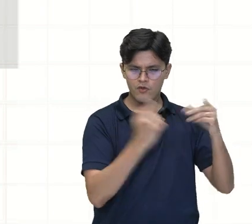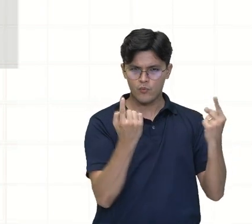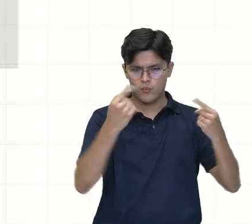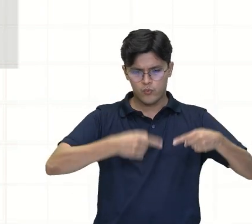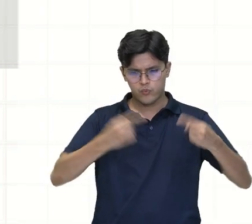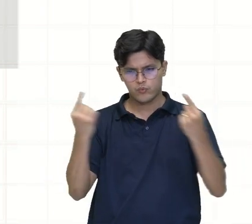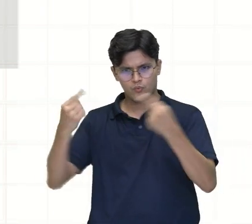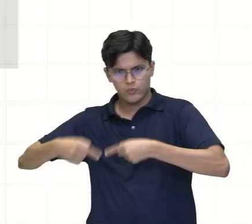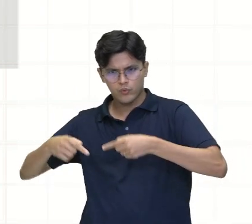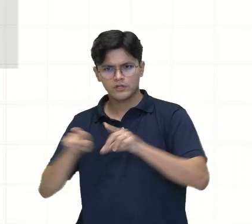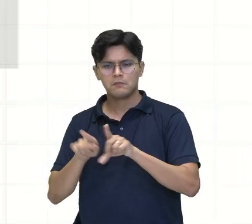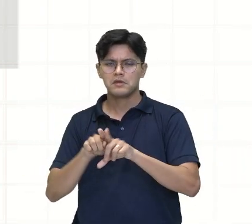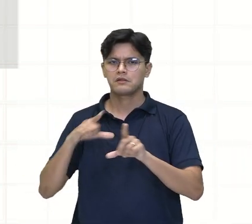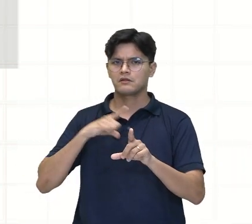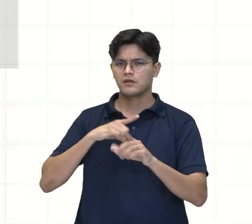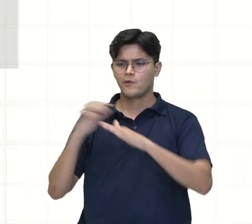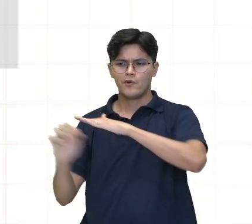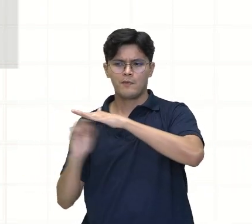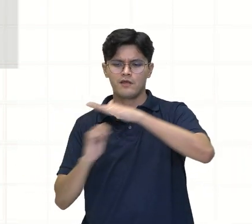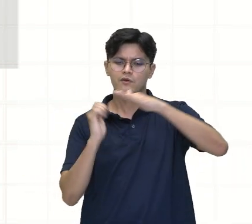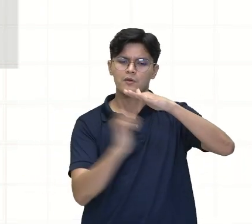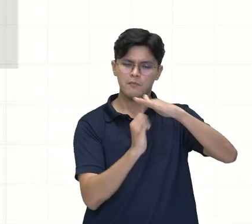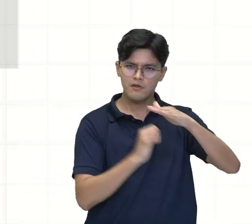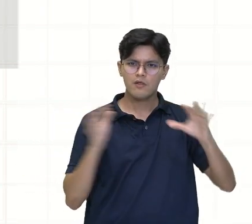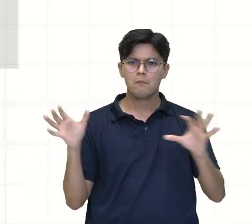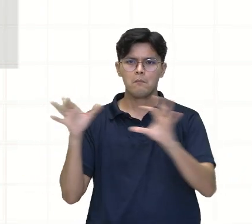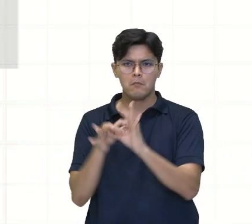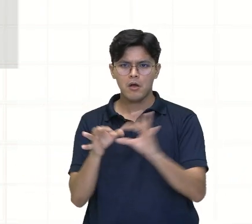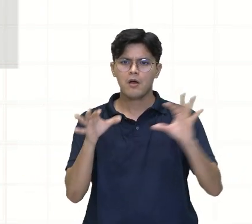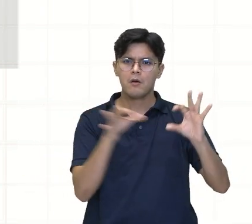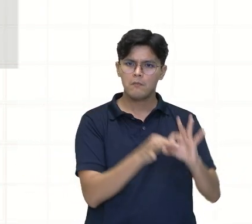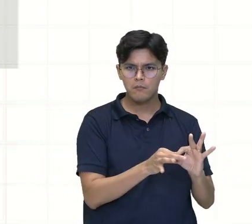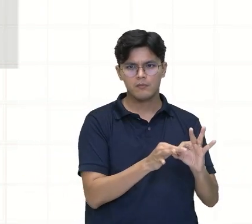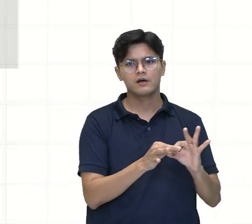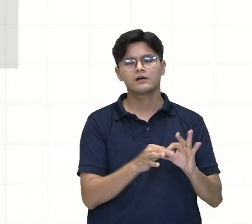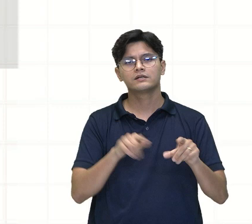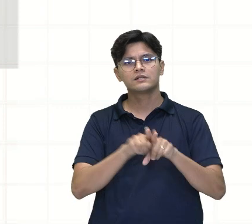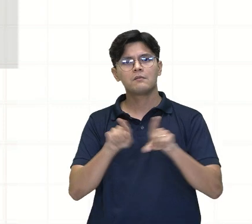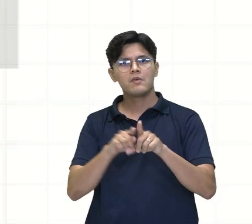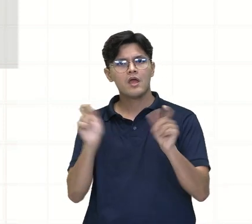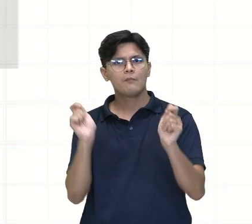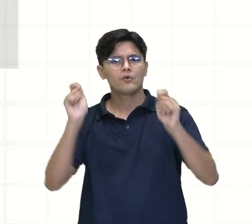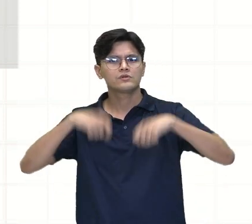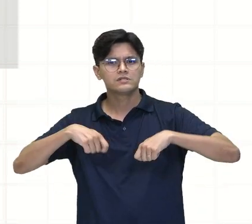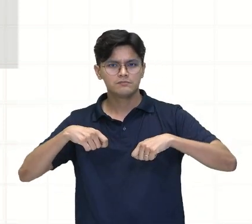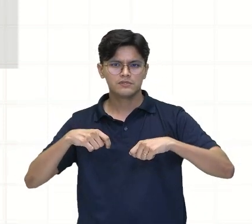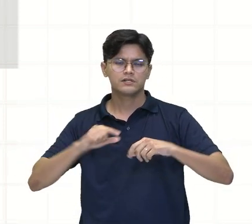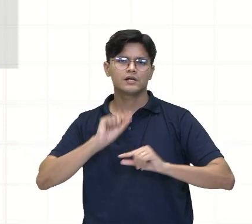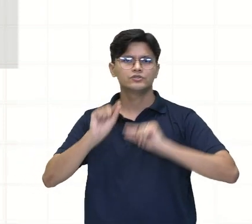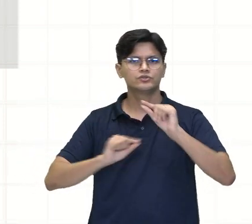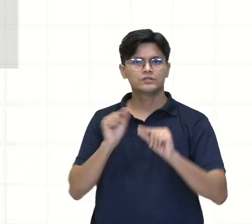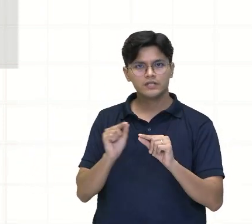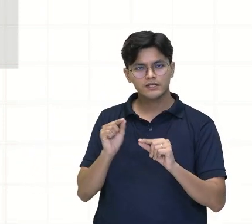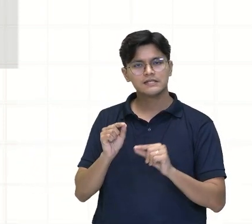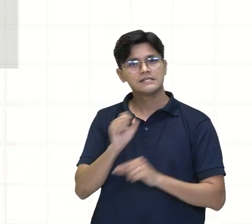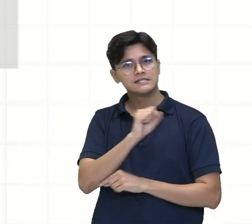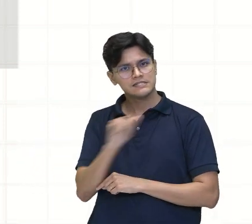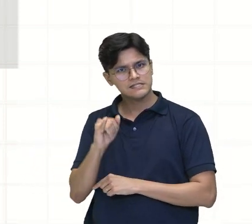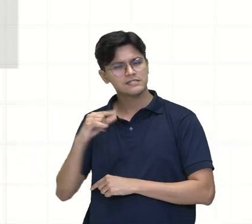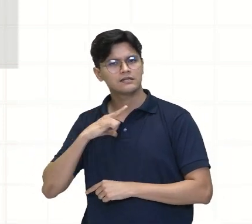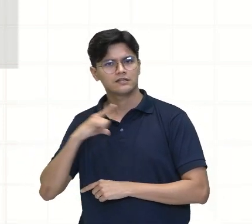juntando aqui e a possibilidade de você, se tiver dinheiro, comprar uma parte das empresas através